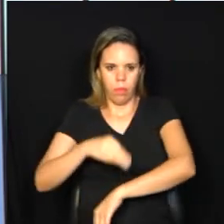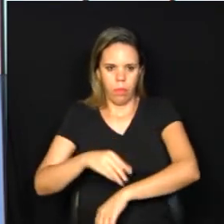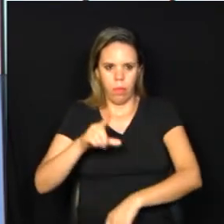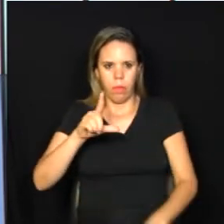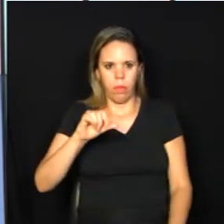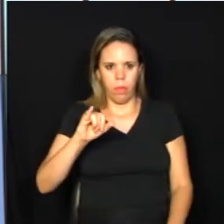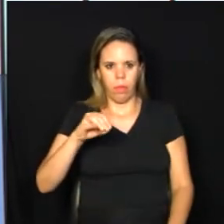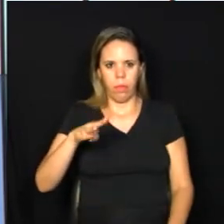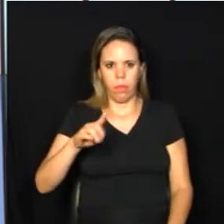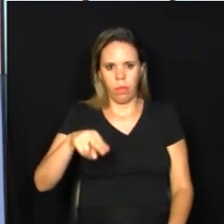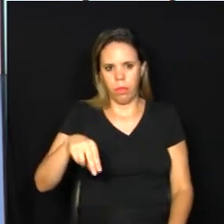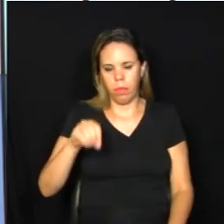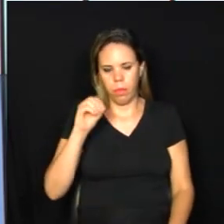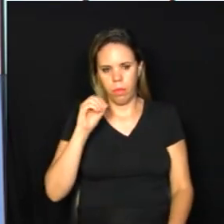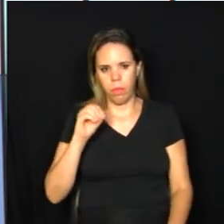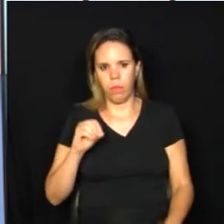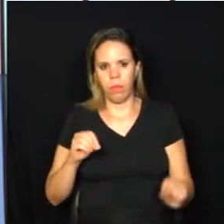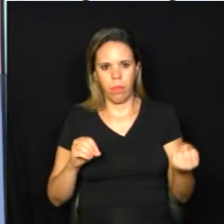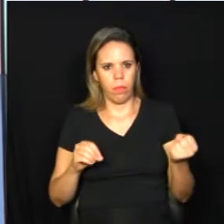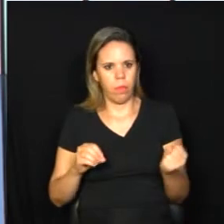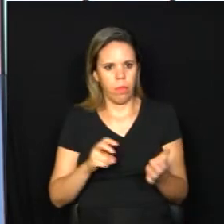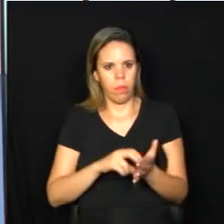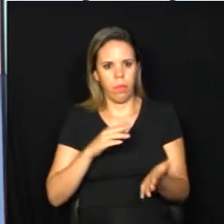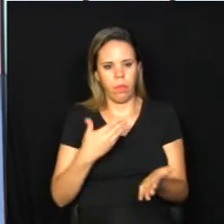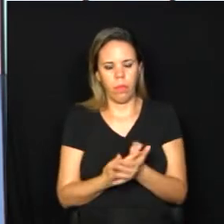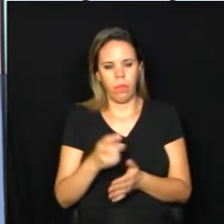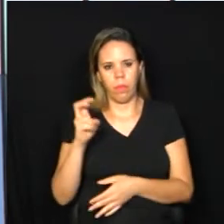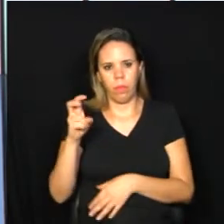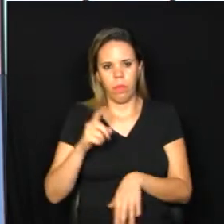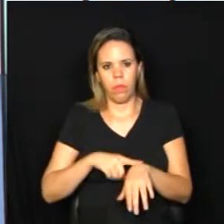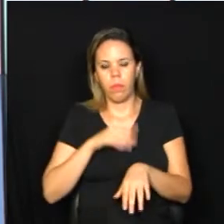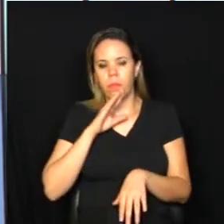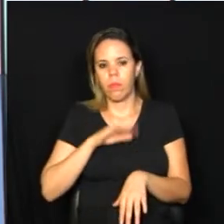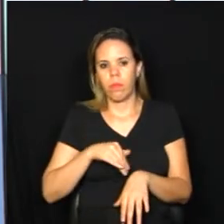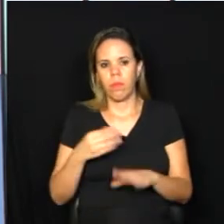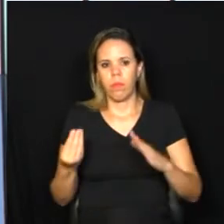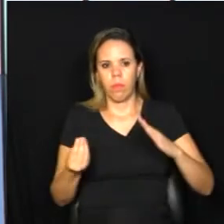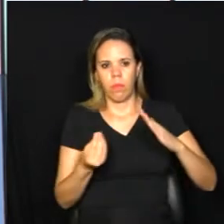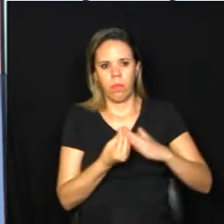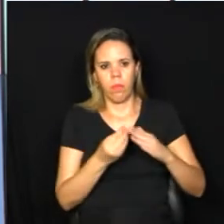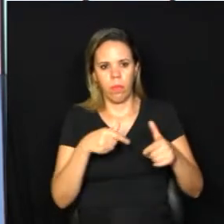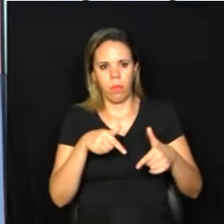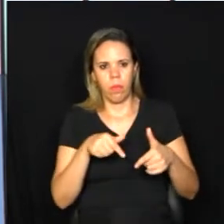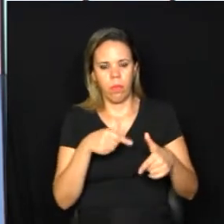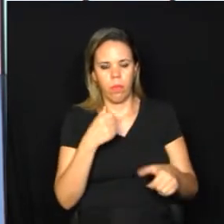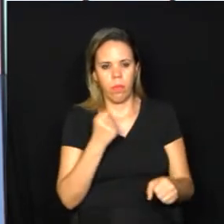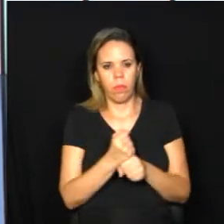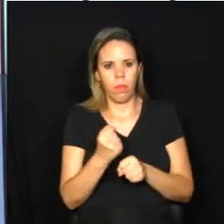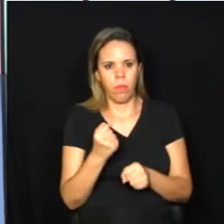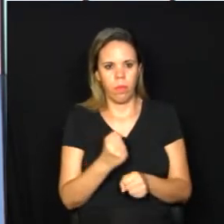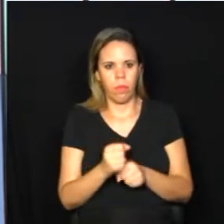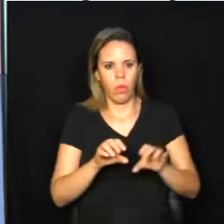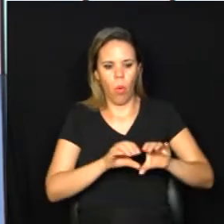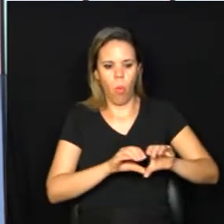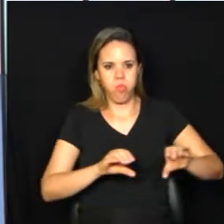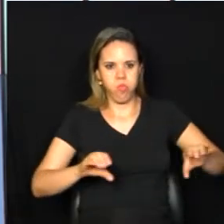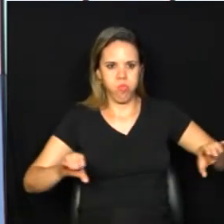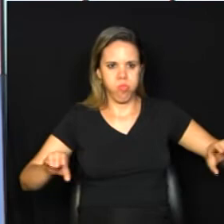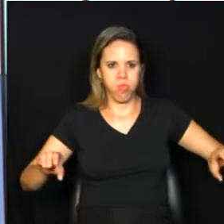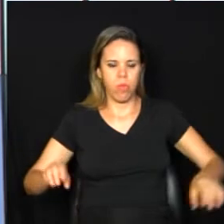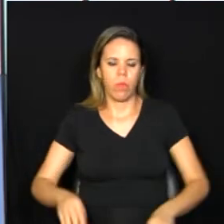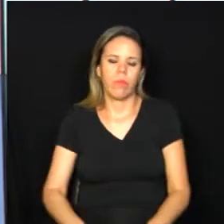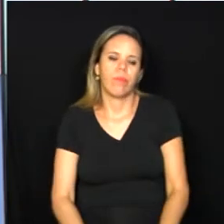ficar sem água das 8 da manhã às 5 da tarde, pois a Sanasa fará o serviço de capeamento de